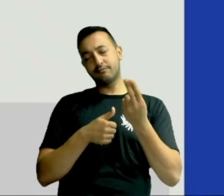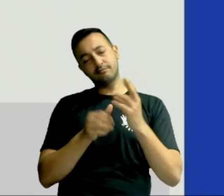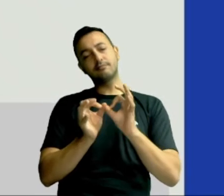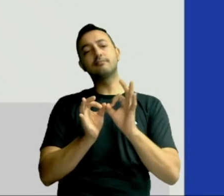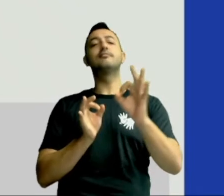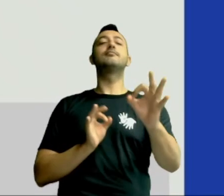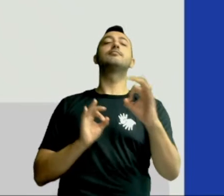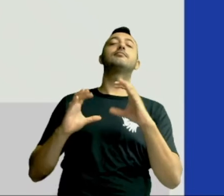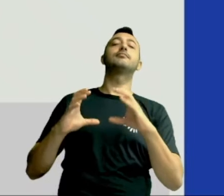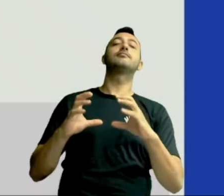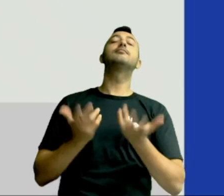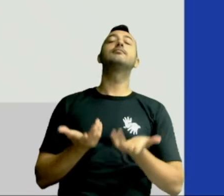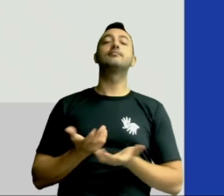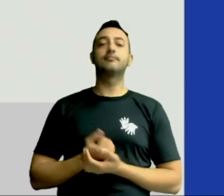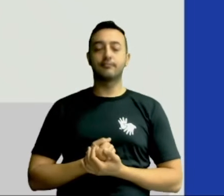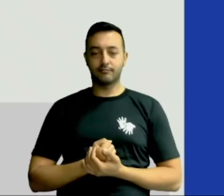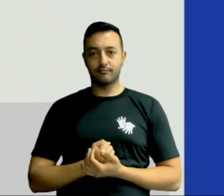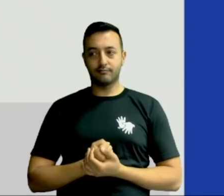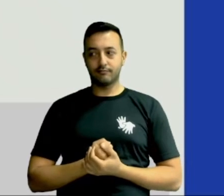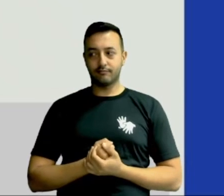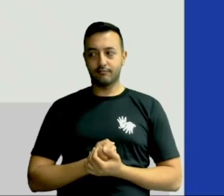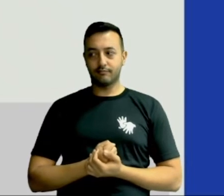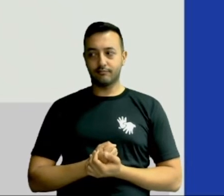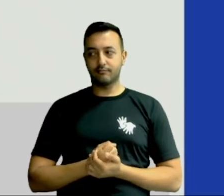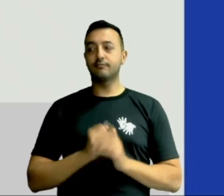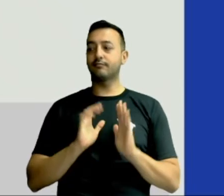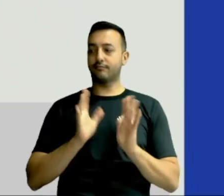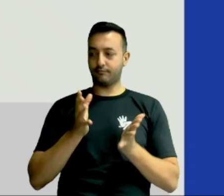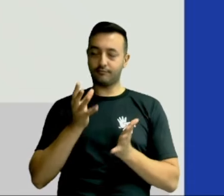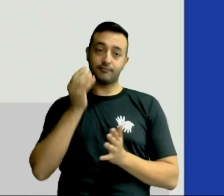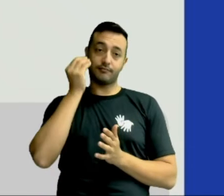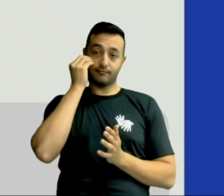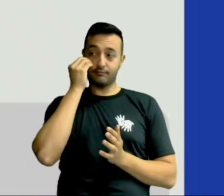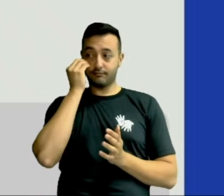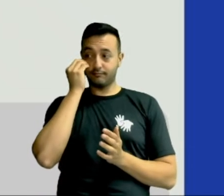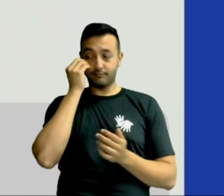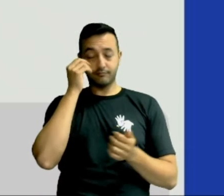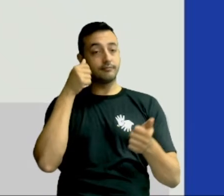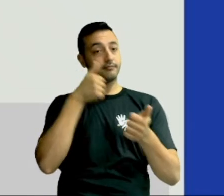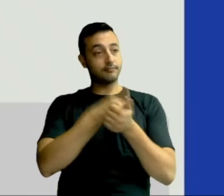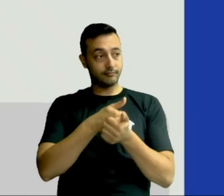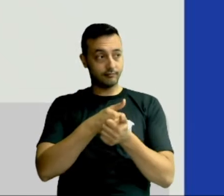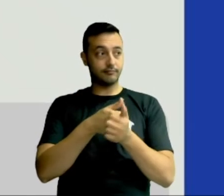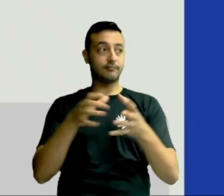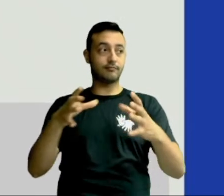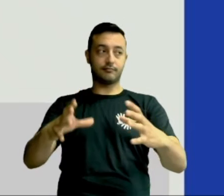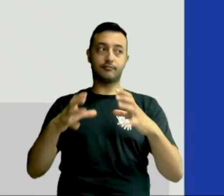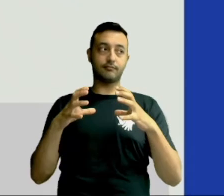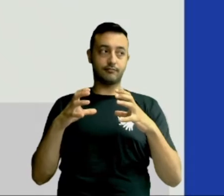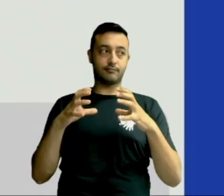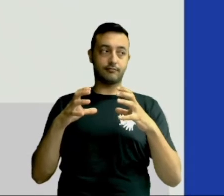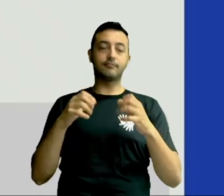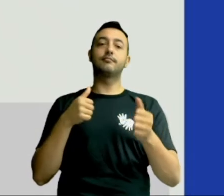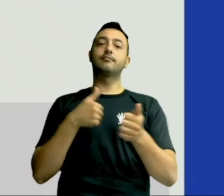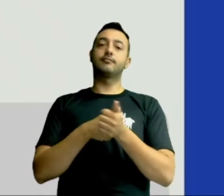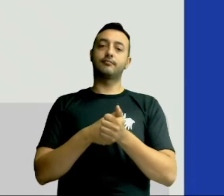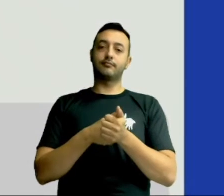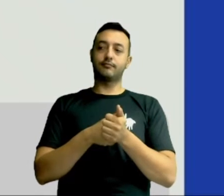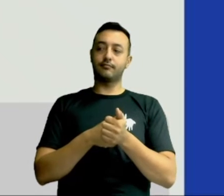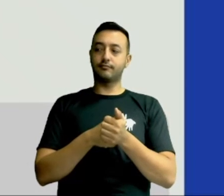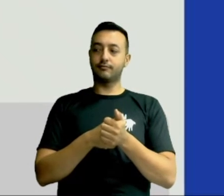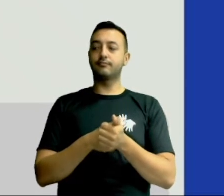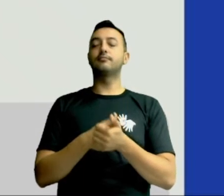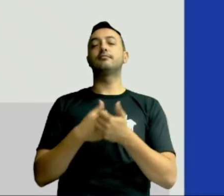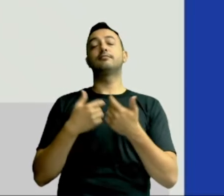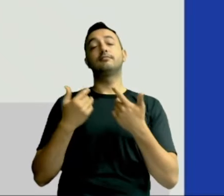dessa bola e aí bom então a gente já observa que ela está o que está próximo a bola pra essa próxima